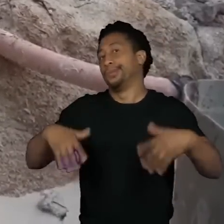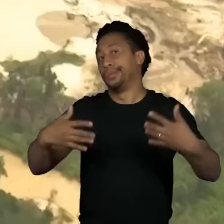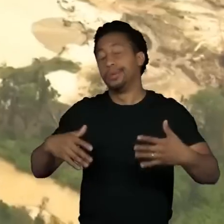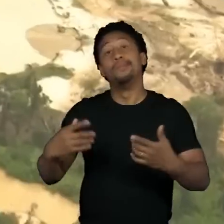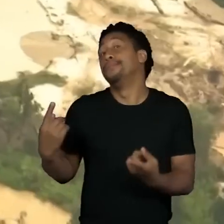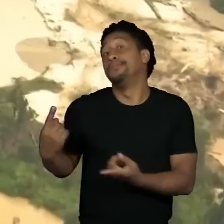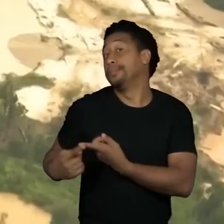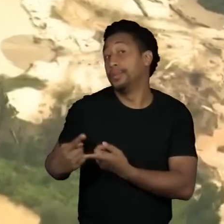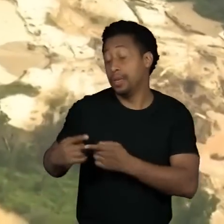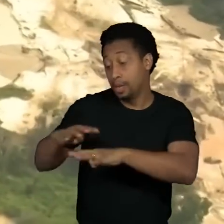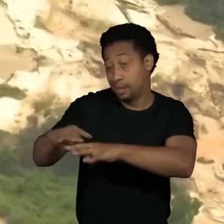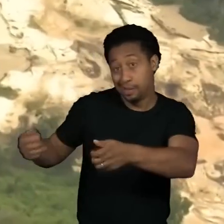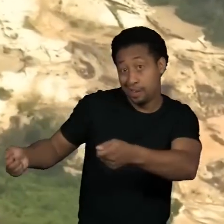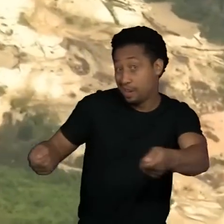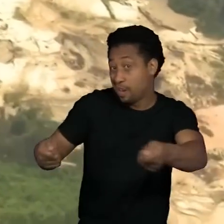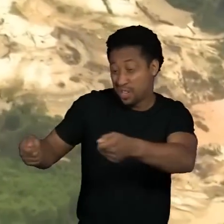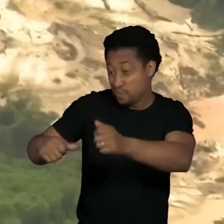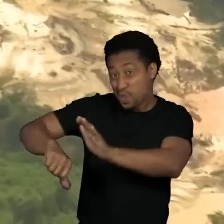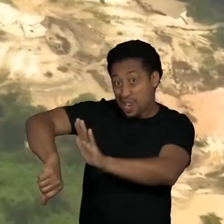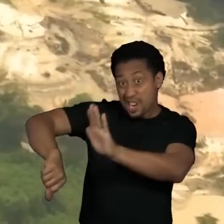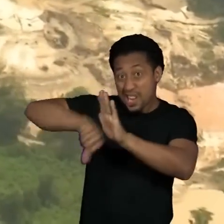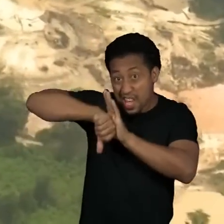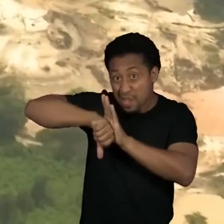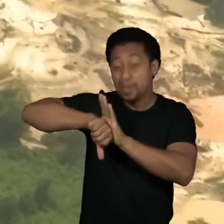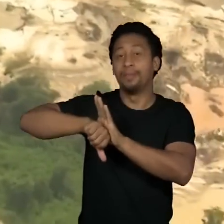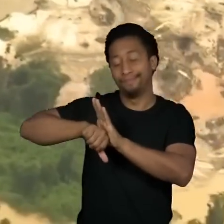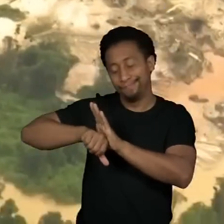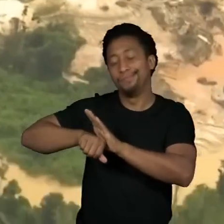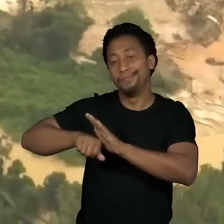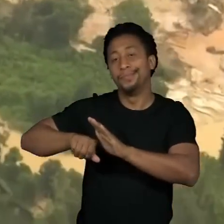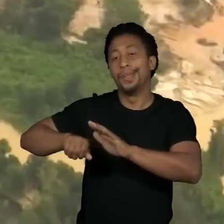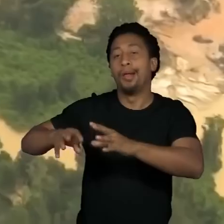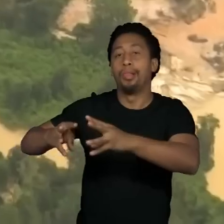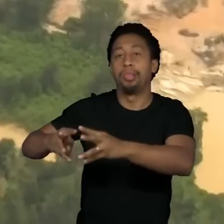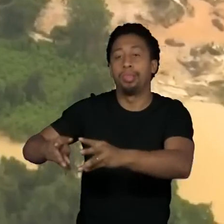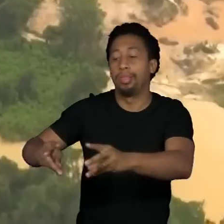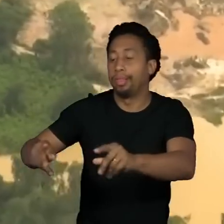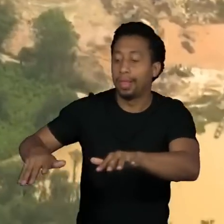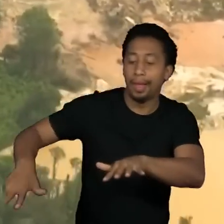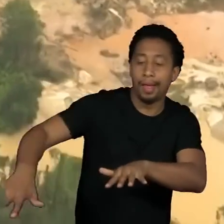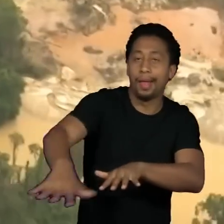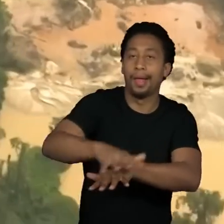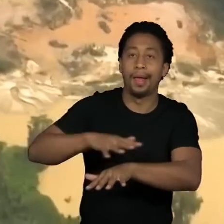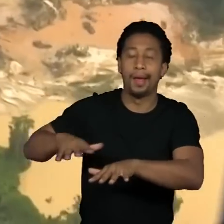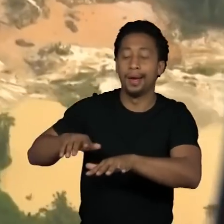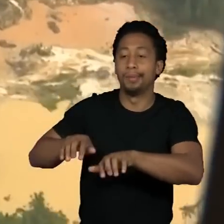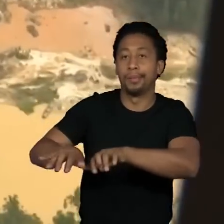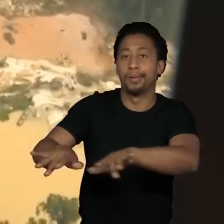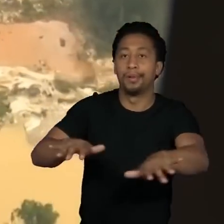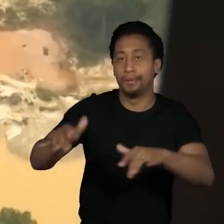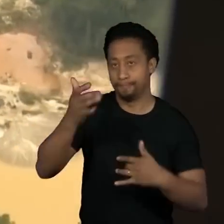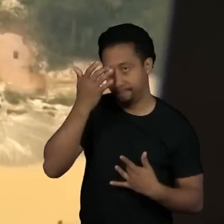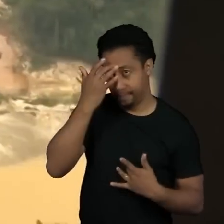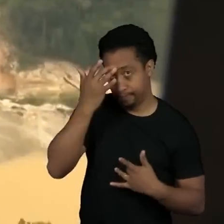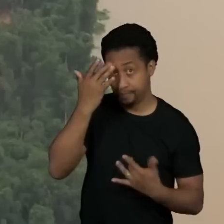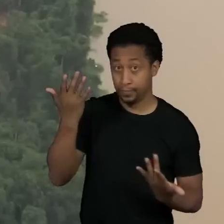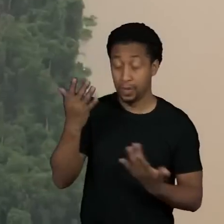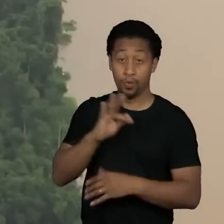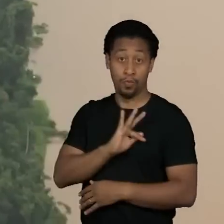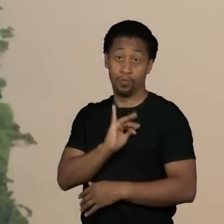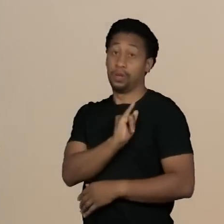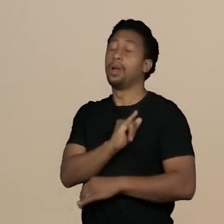ocupadas pelo garimpo ilegal. A FUNAI teme agora que a retirada dos invasores resulte na ocupação de outras